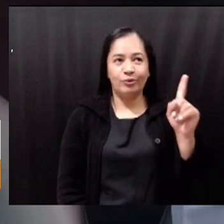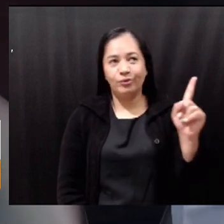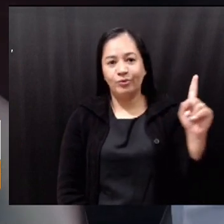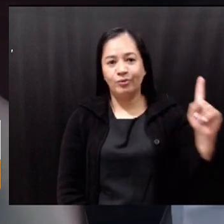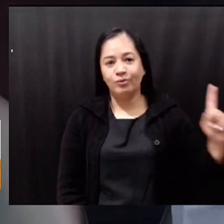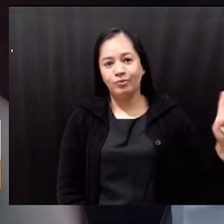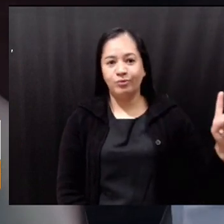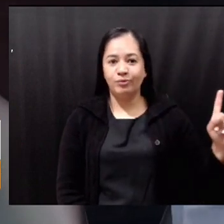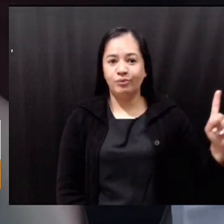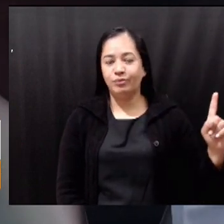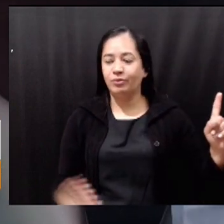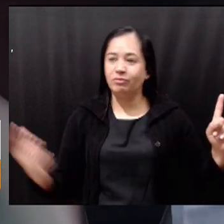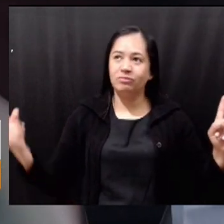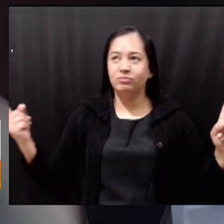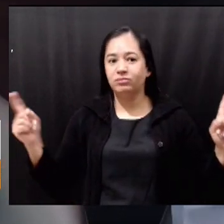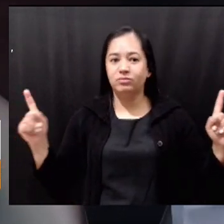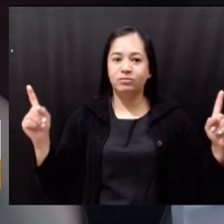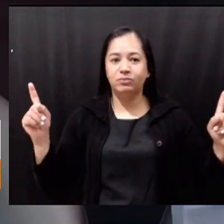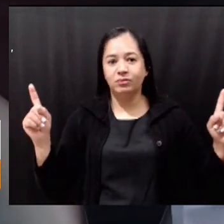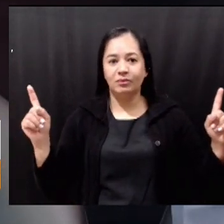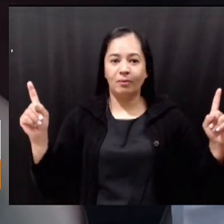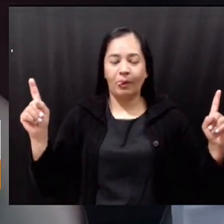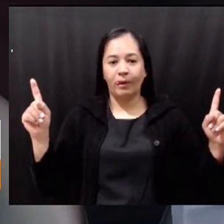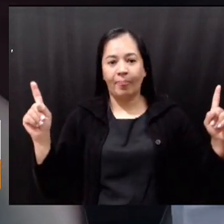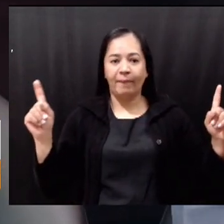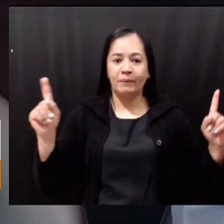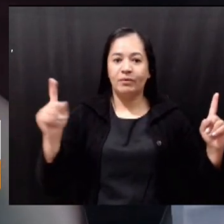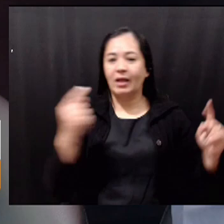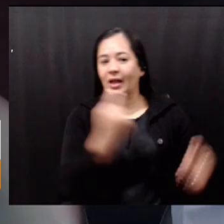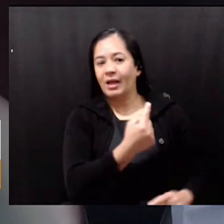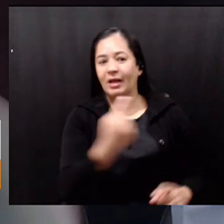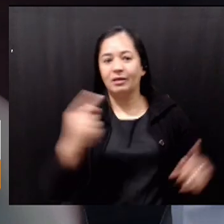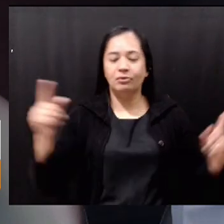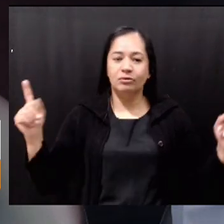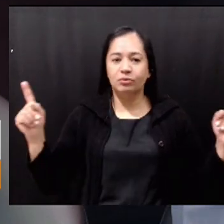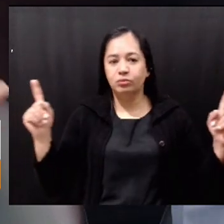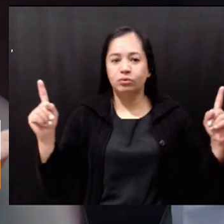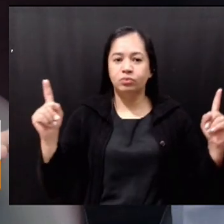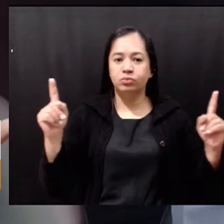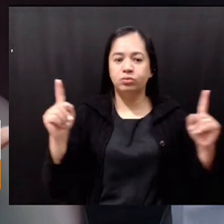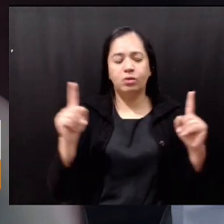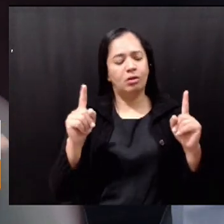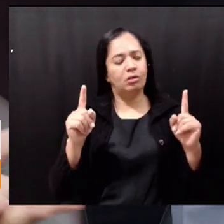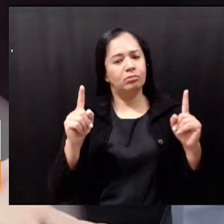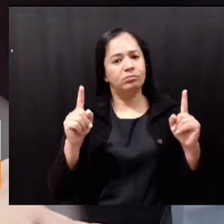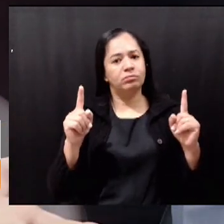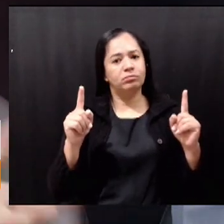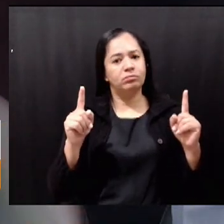outro vem para o outro, né, e cada um tem um pão. Eles Uhum. param, eles trocam os pães. No final todo mundo